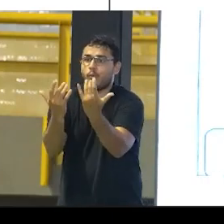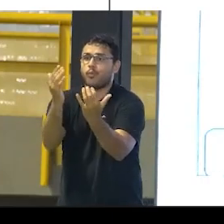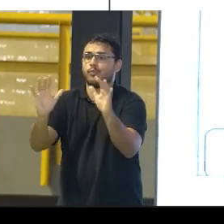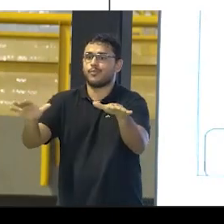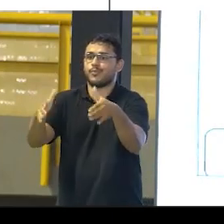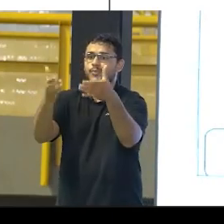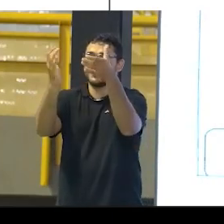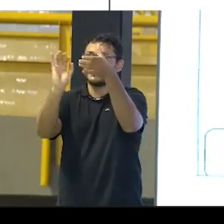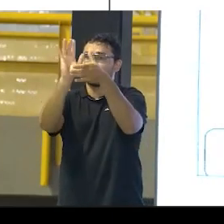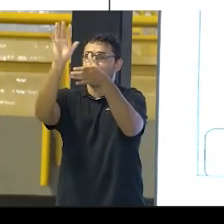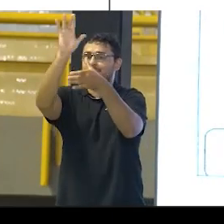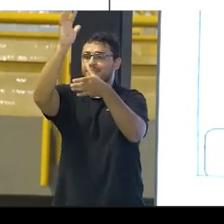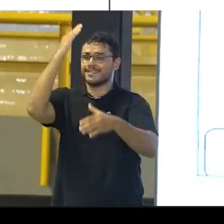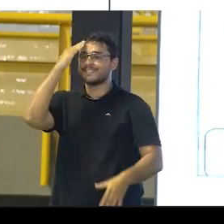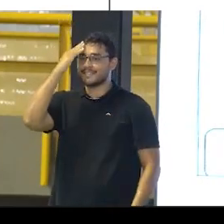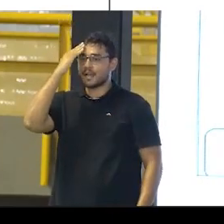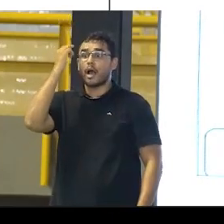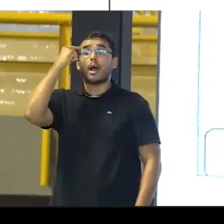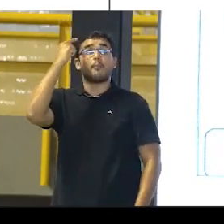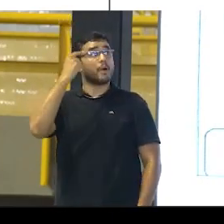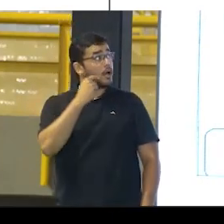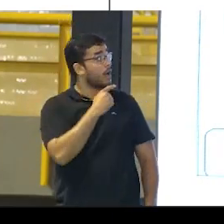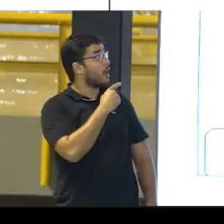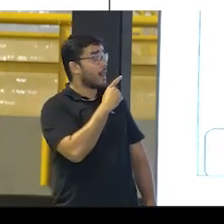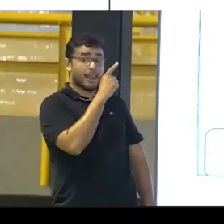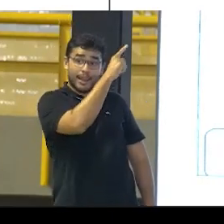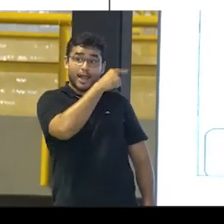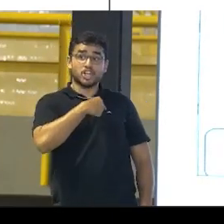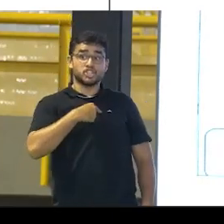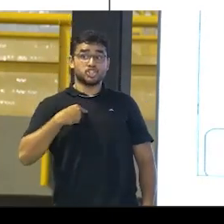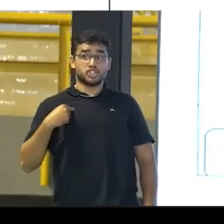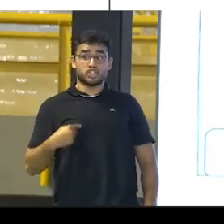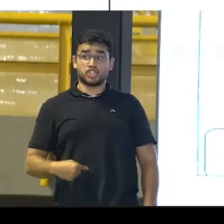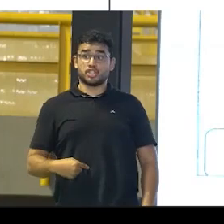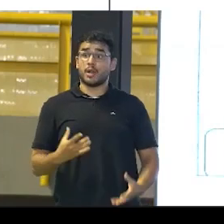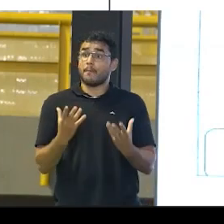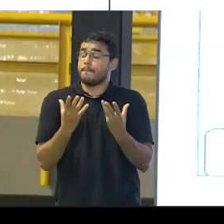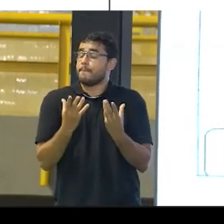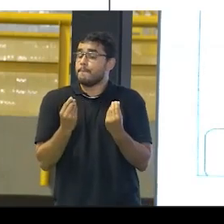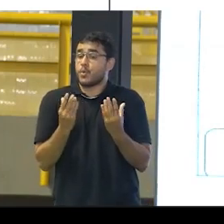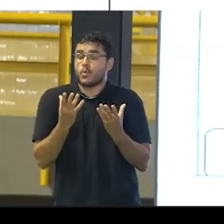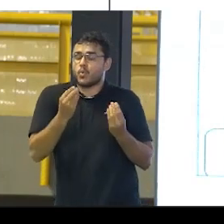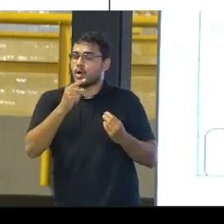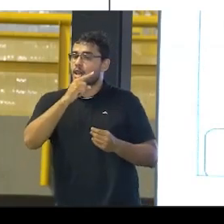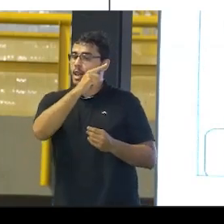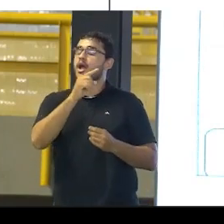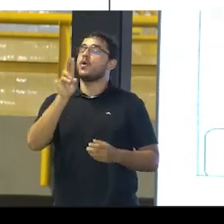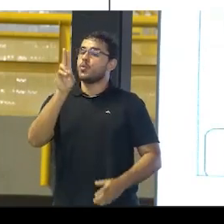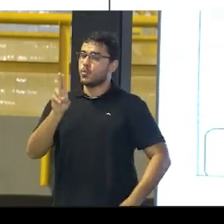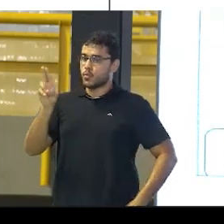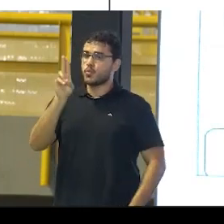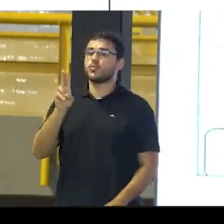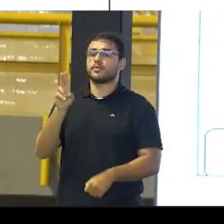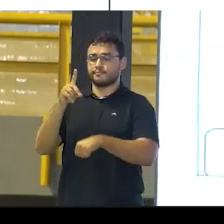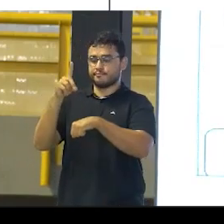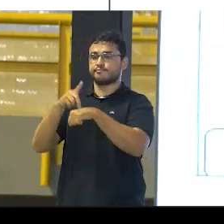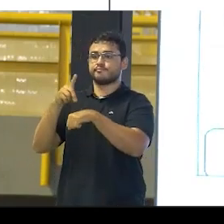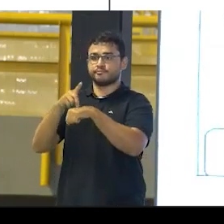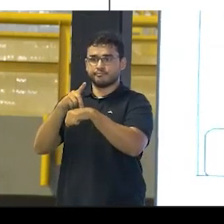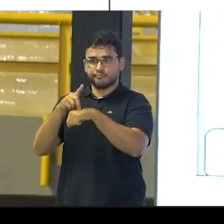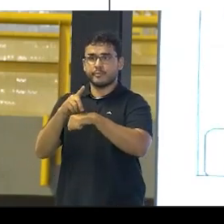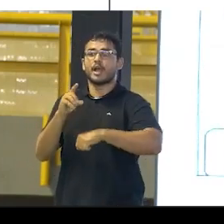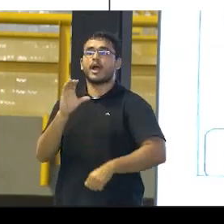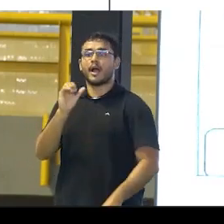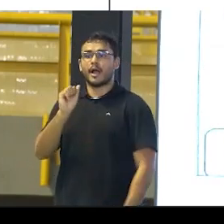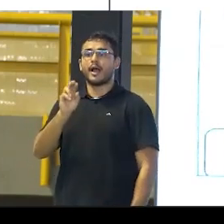na velocidade que aconteceu nas últimas 4 décadas, a China teve que fazer uso de um